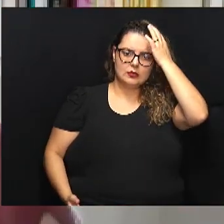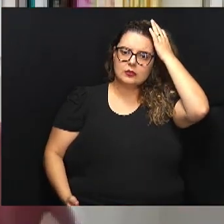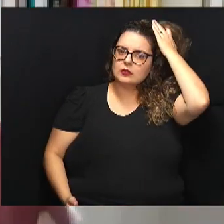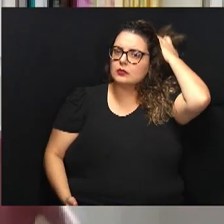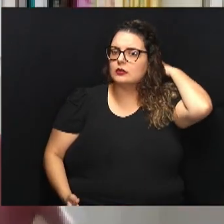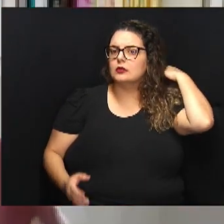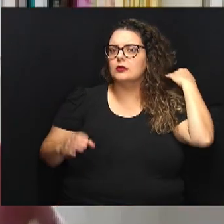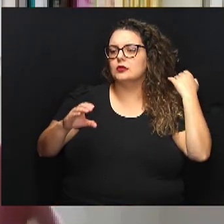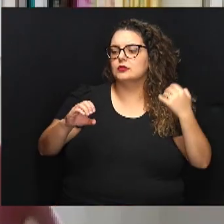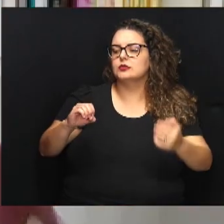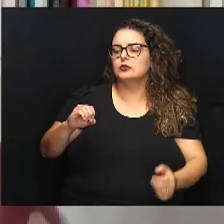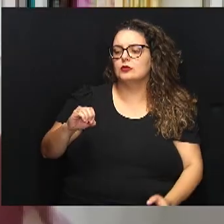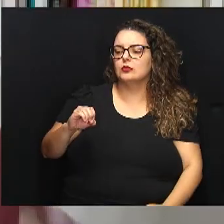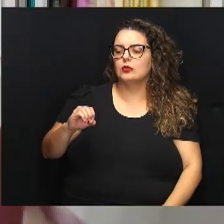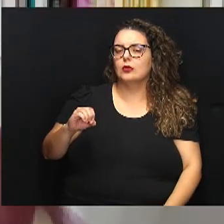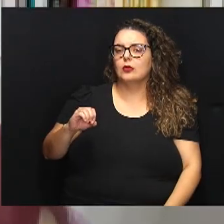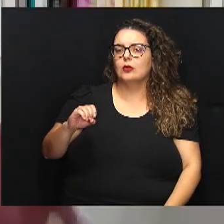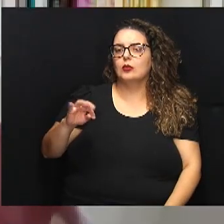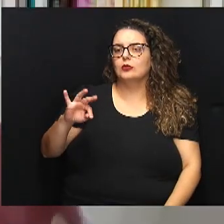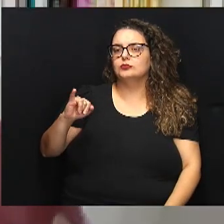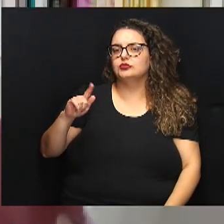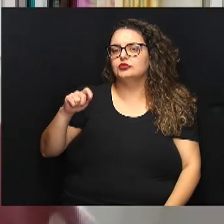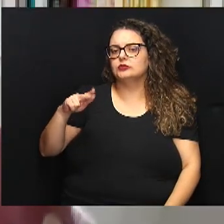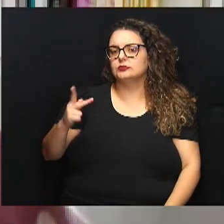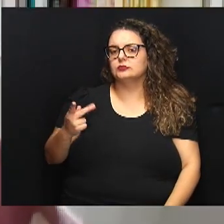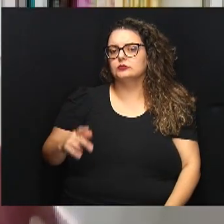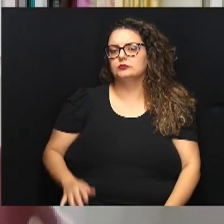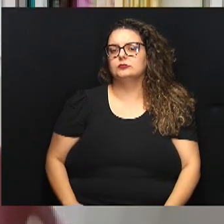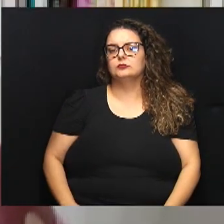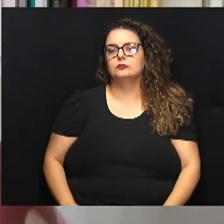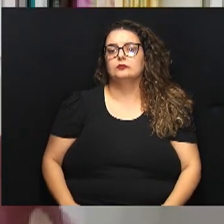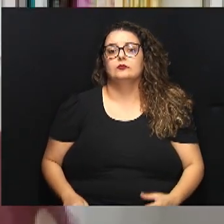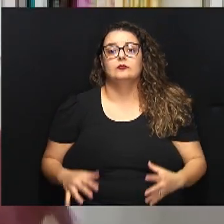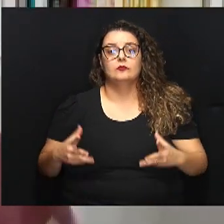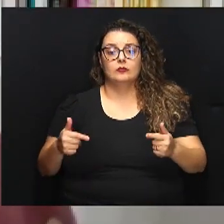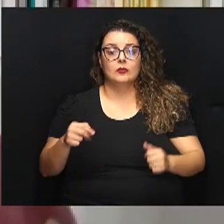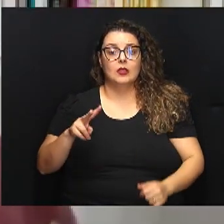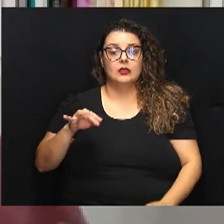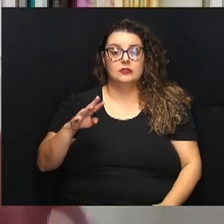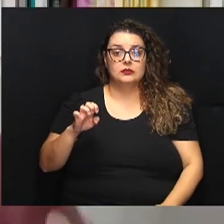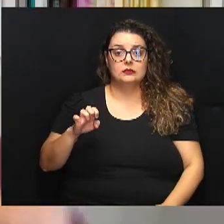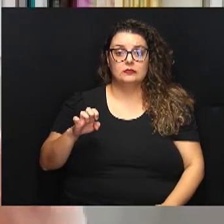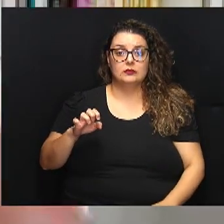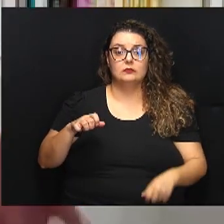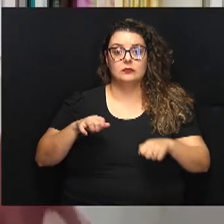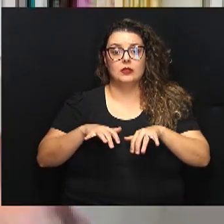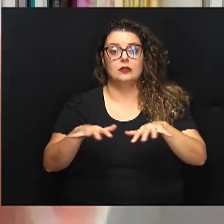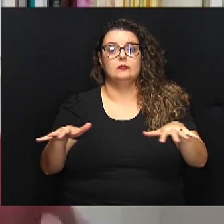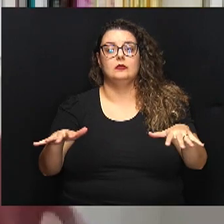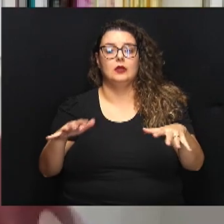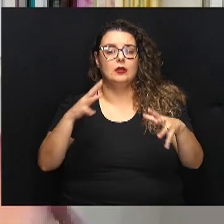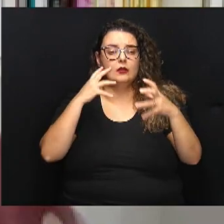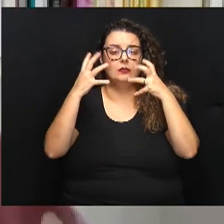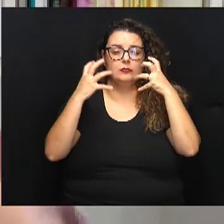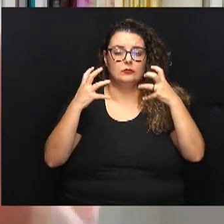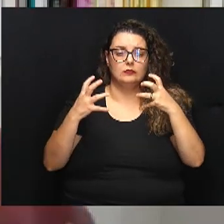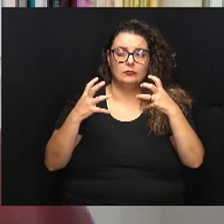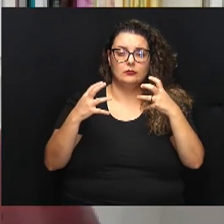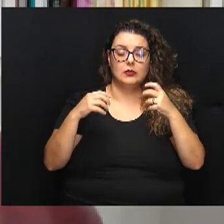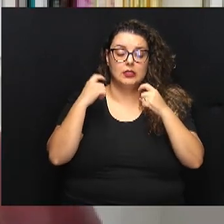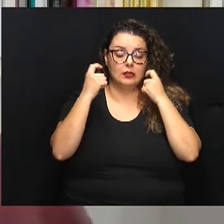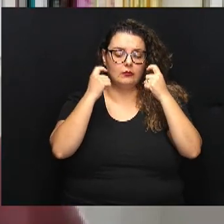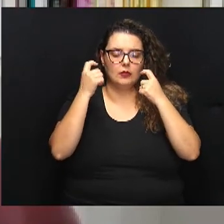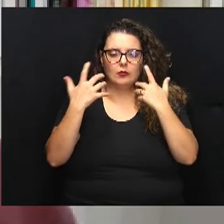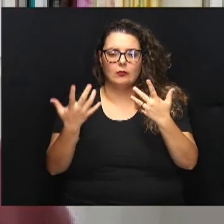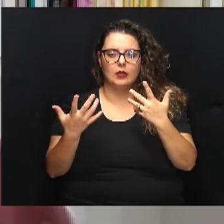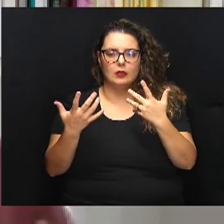coaching. Então, essa vibe de estresse ao redor, a preocupação ao